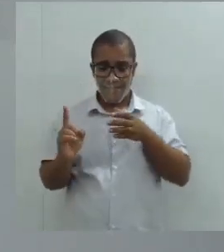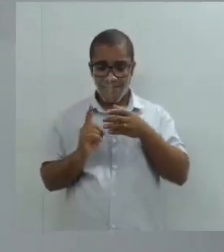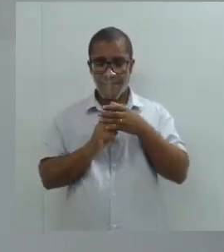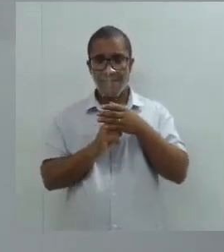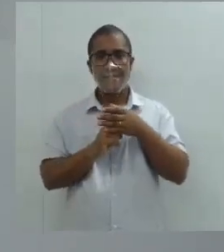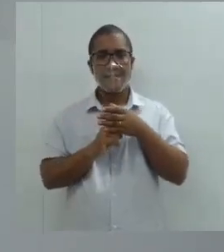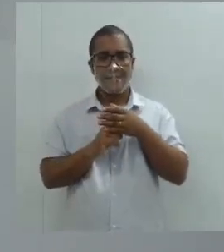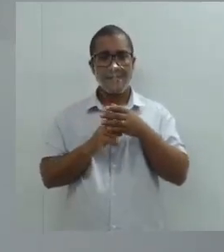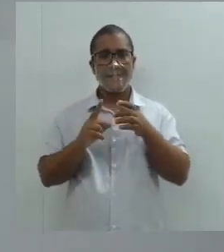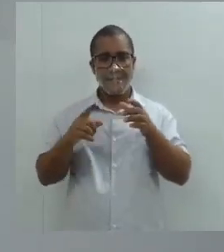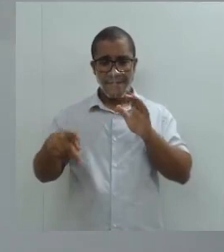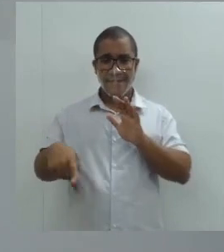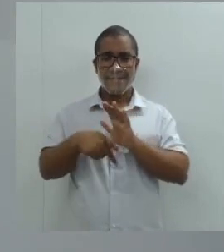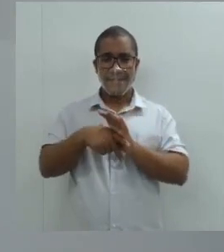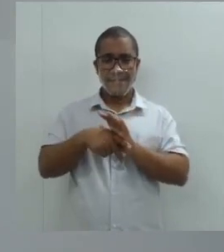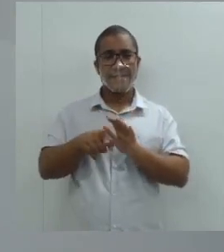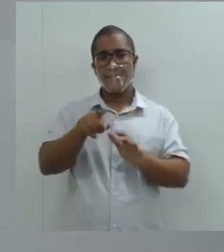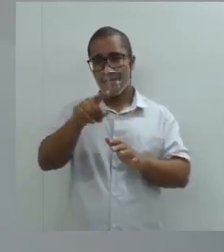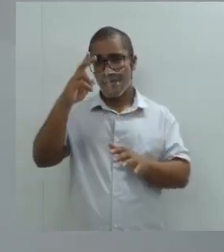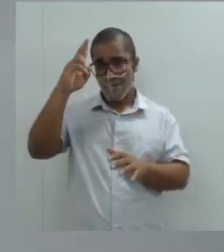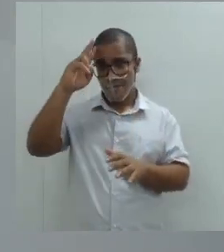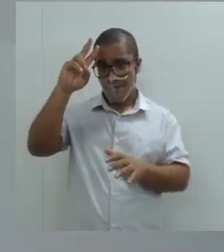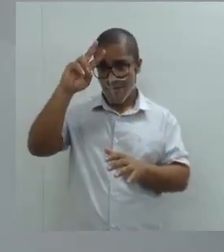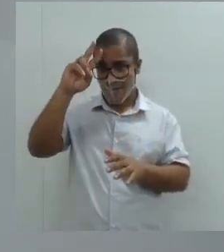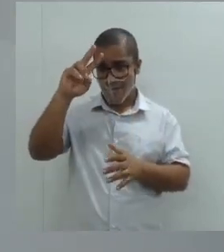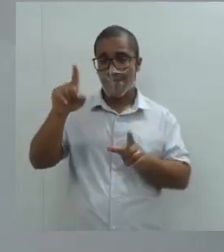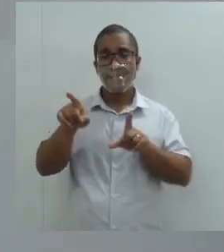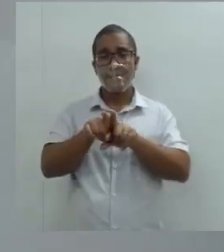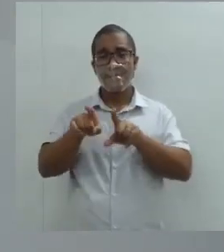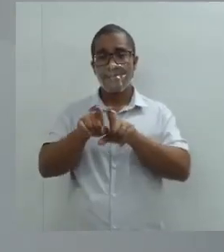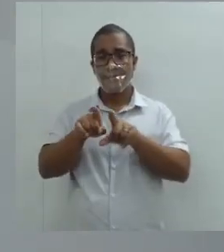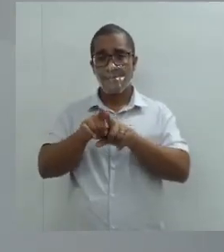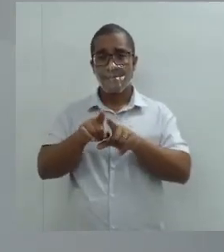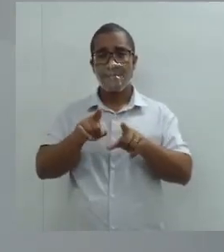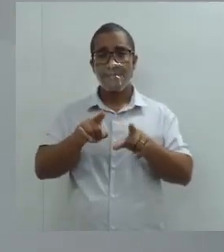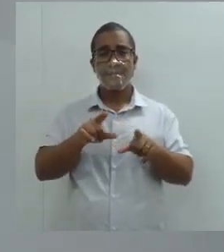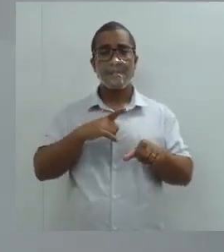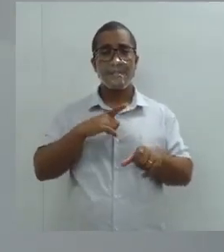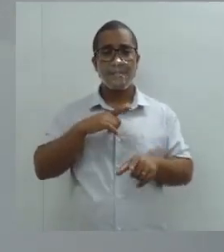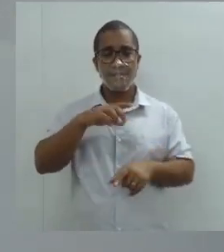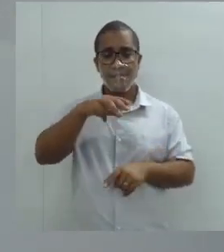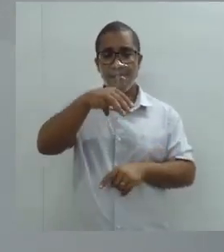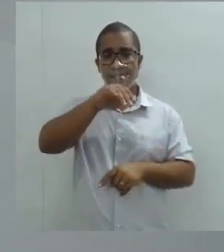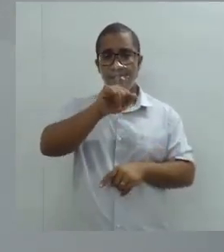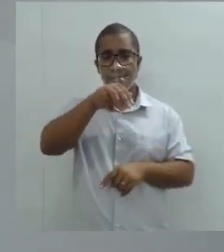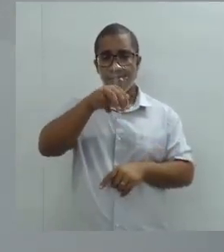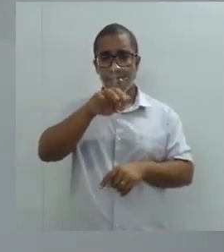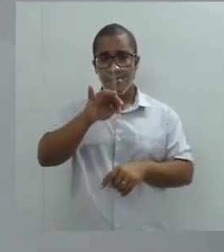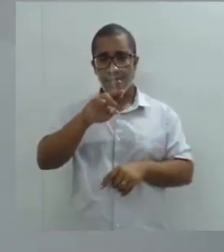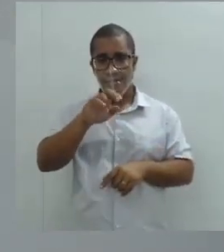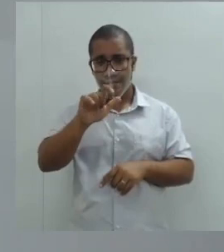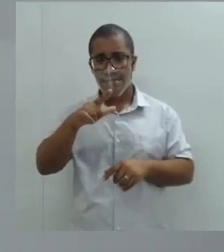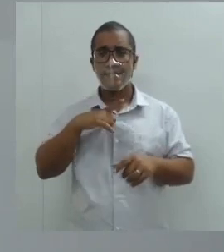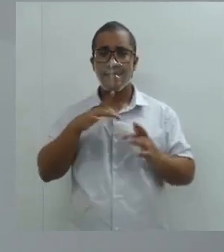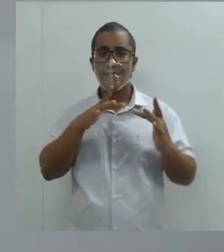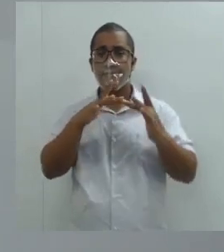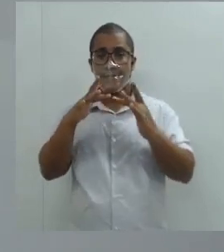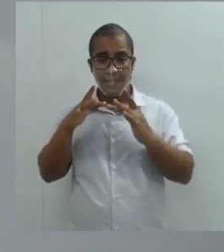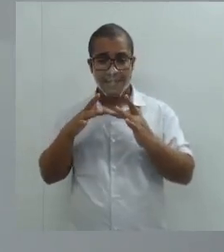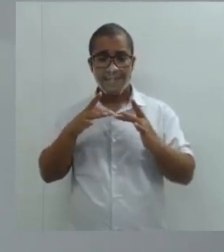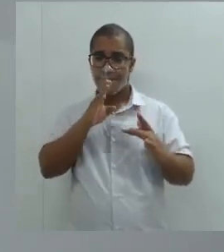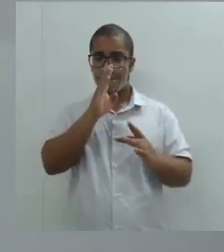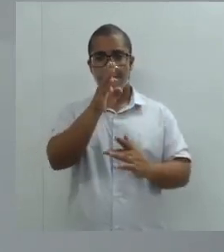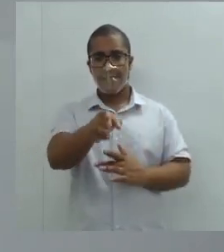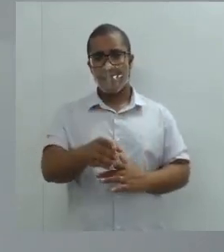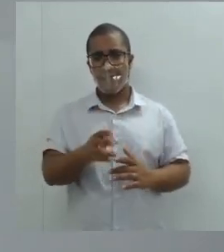do patrimônio histórico e também do imaterial. Então, querendo ou não, você tem um contato direto com a cultura.